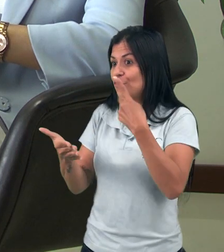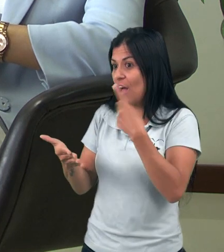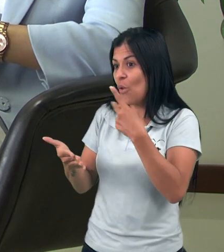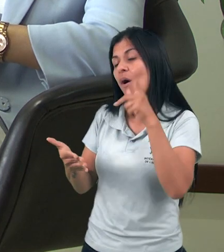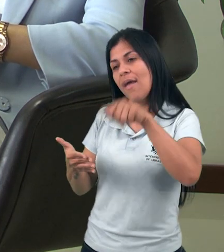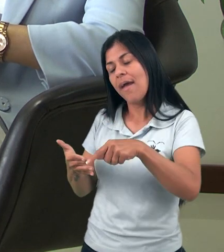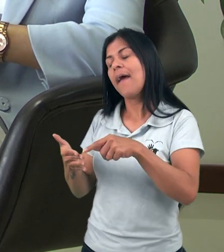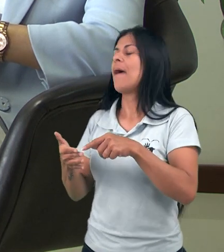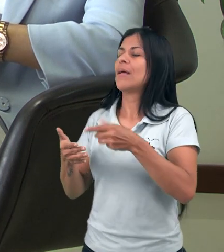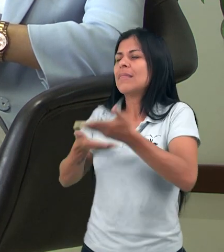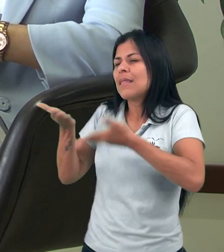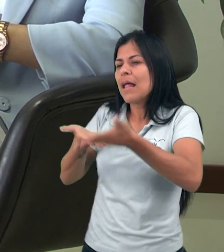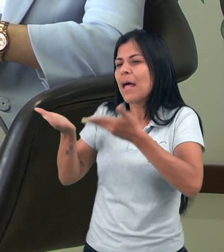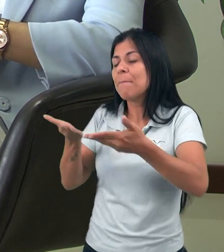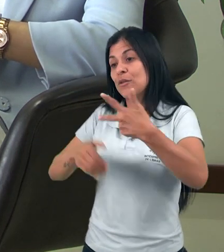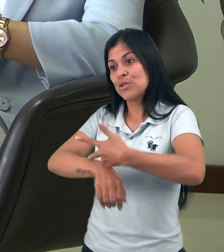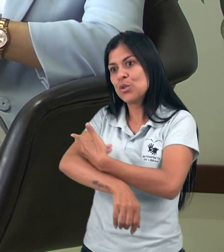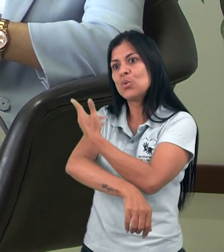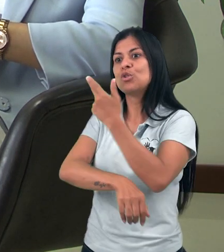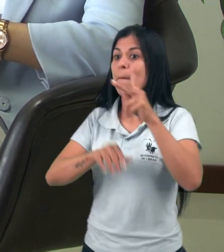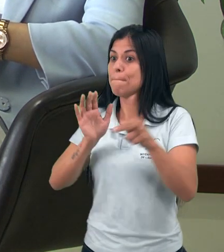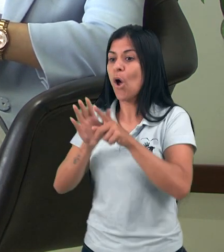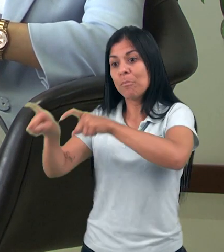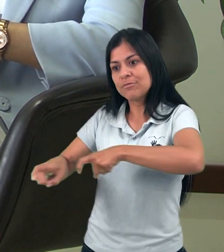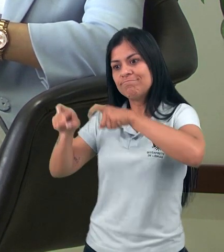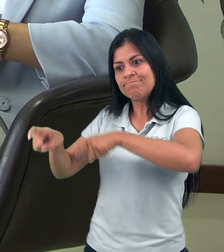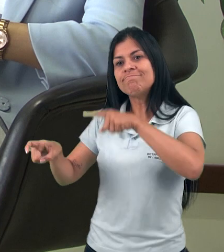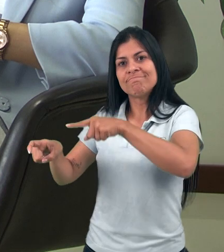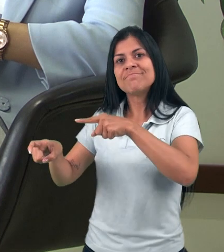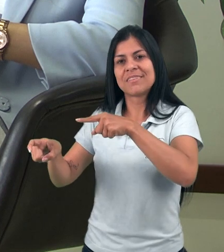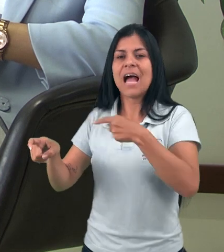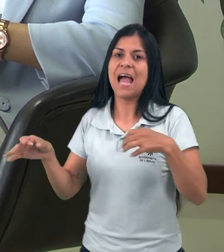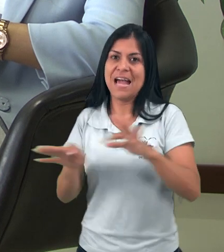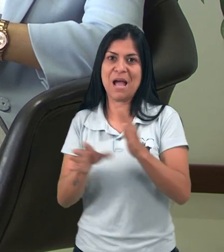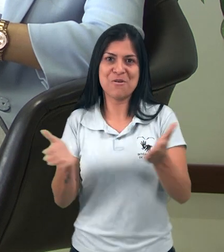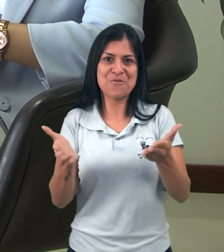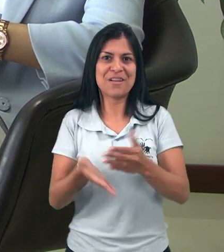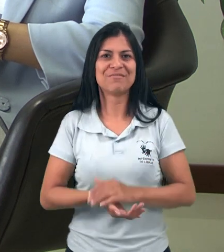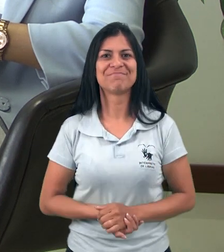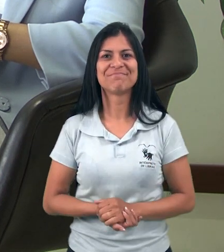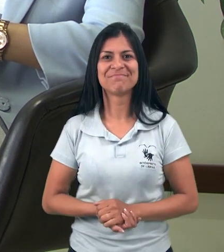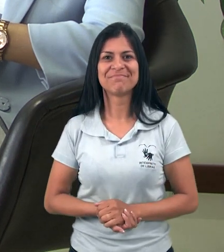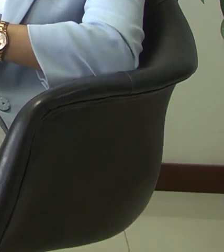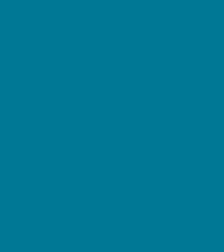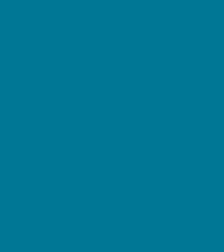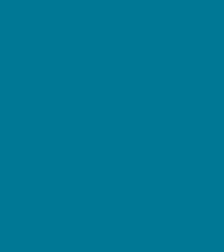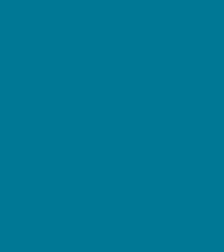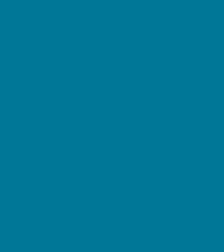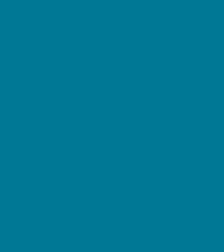hoje falou do Programa de Atendimento Dermatológico e Cirúrgico a Lavradores do Espírito Santo, termina por aqui.